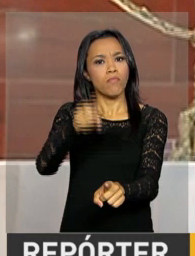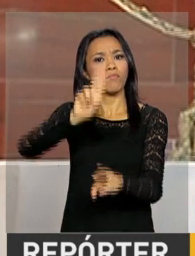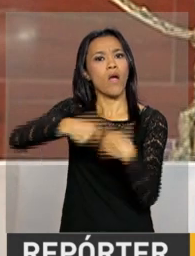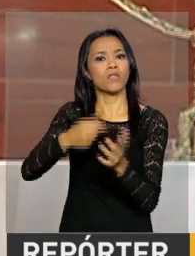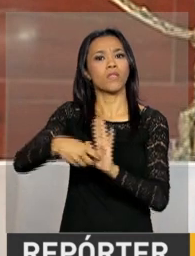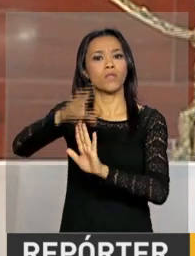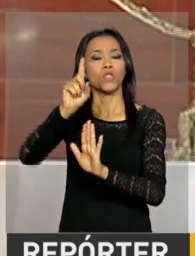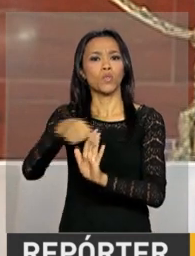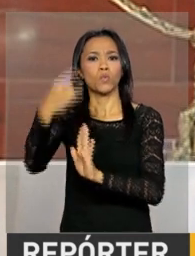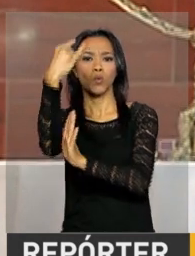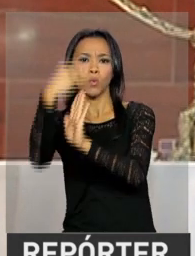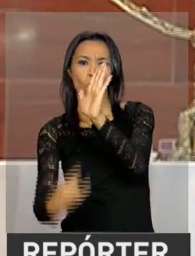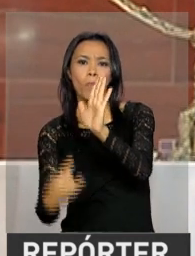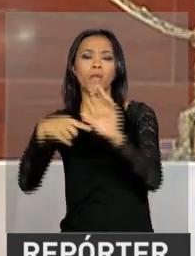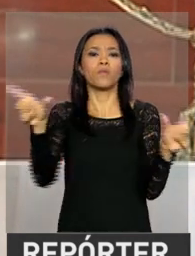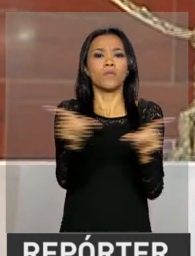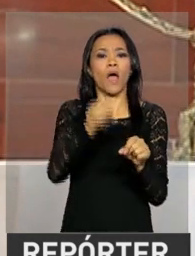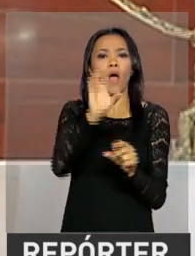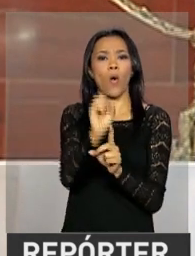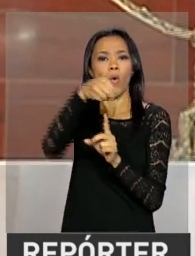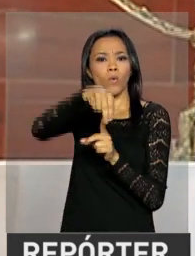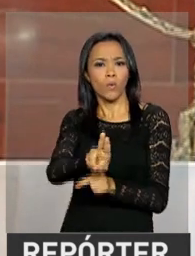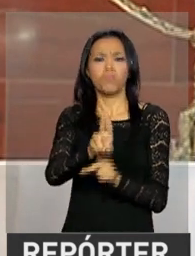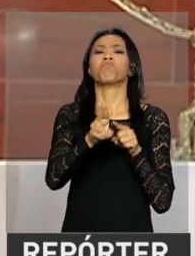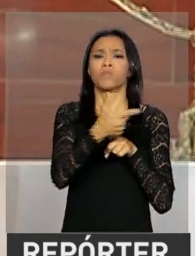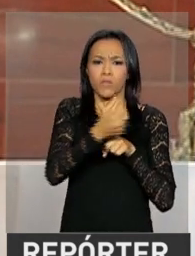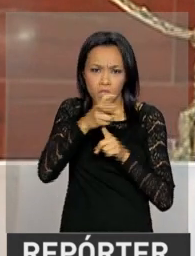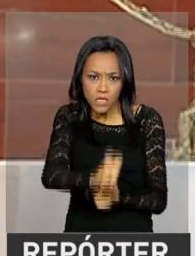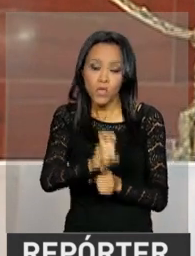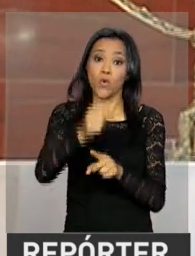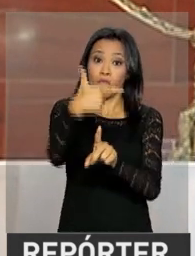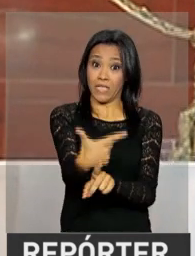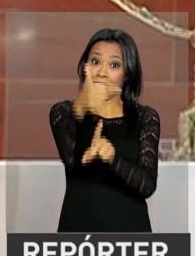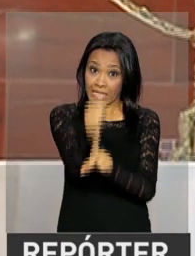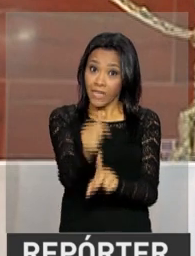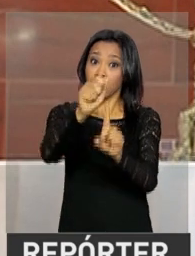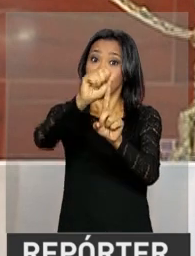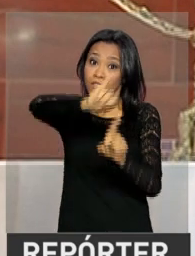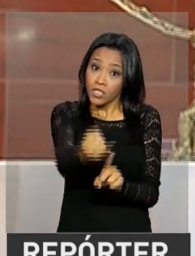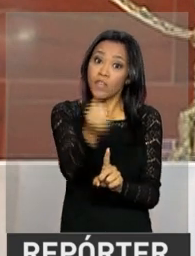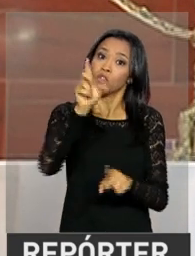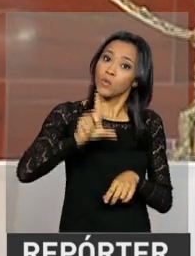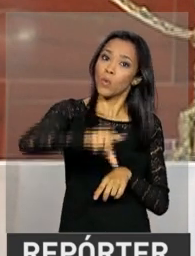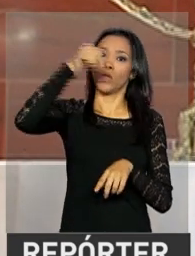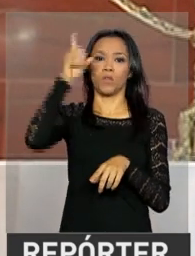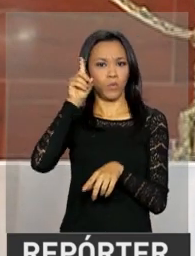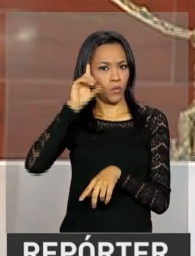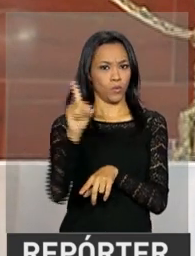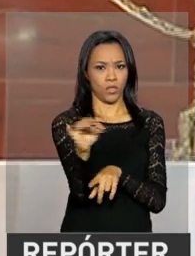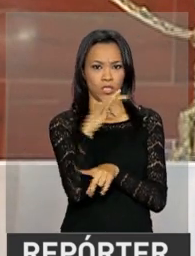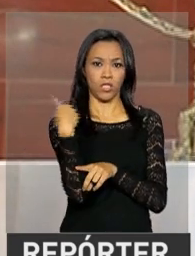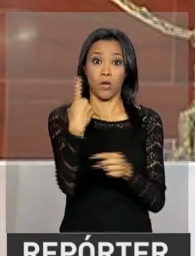resolução da assembleia geral das Nações Unidas em 2005 27 de Janeiro foi escolhido por ser o dia em que as tropas